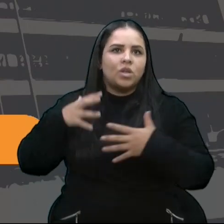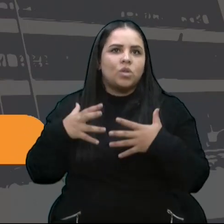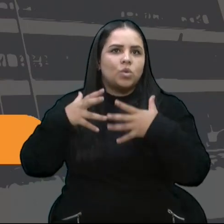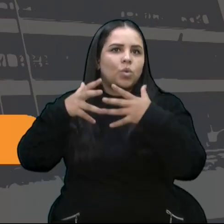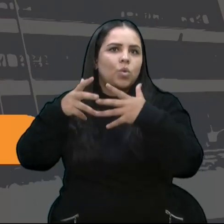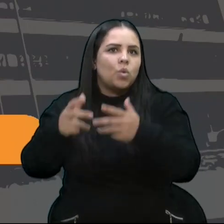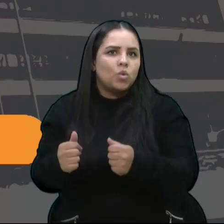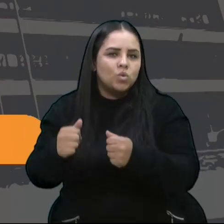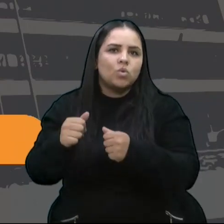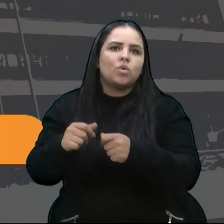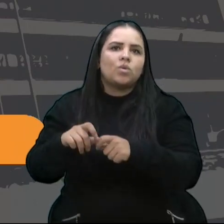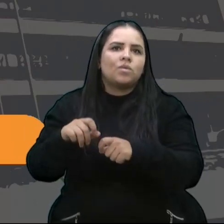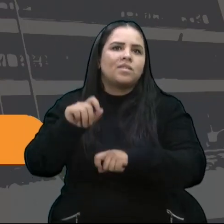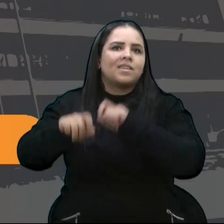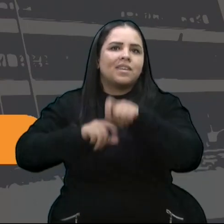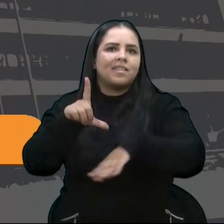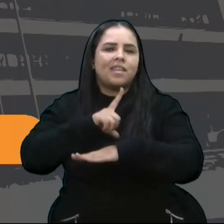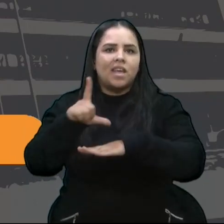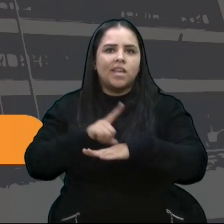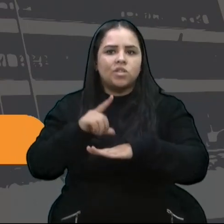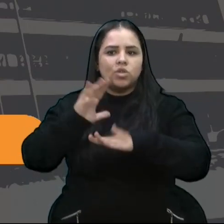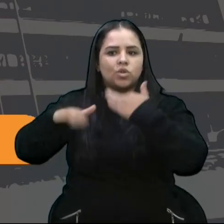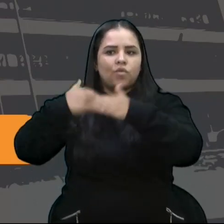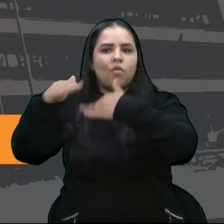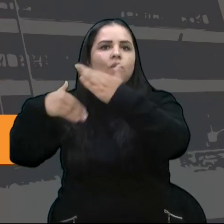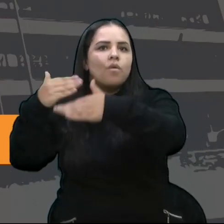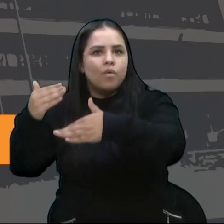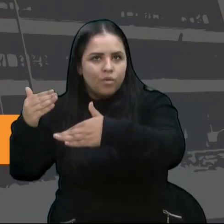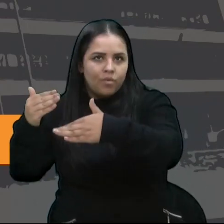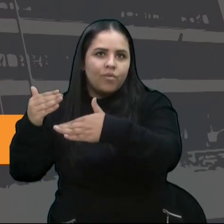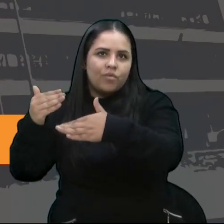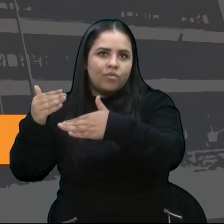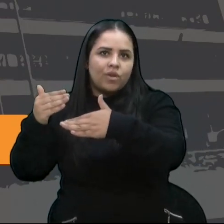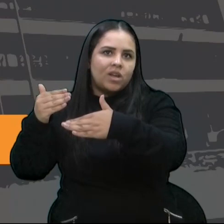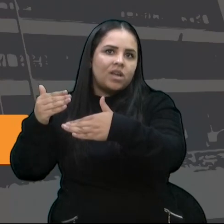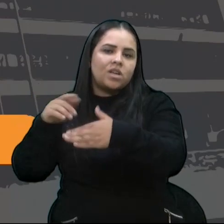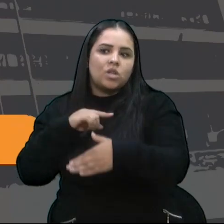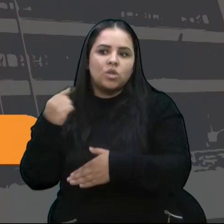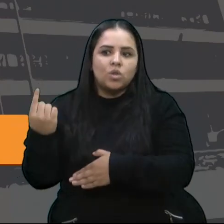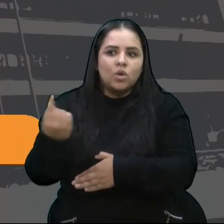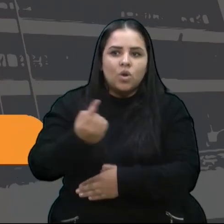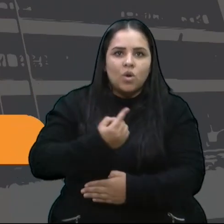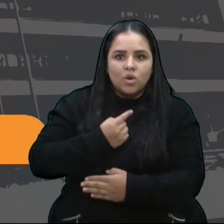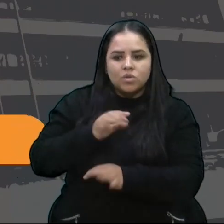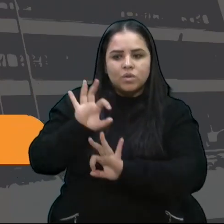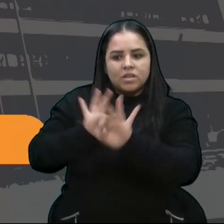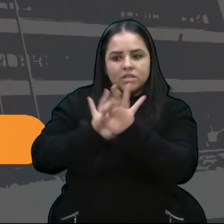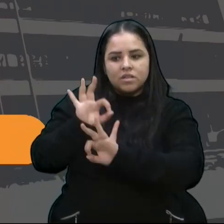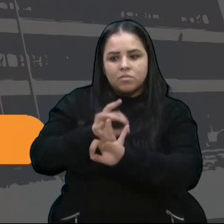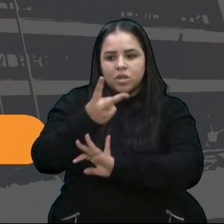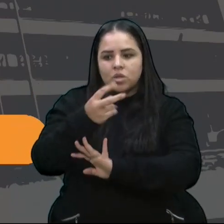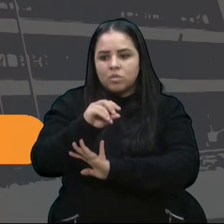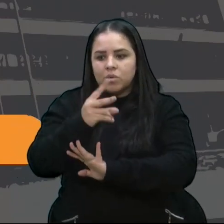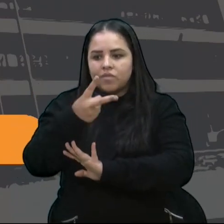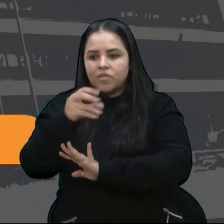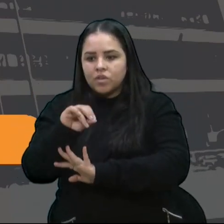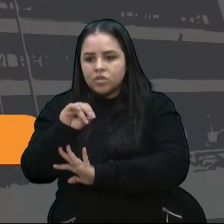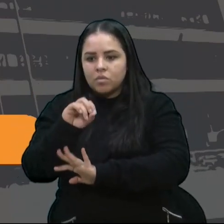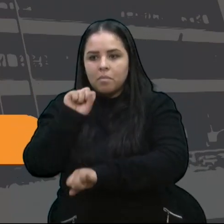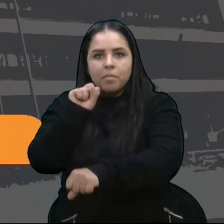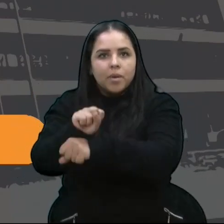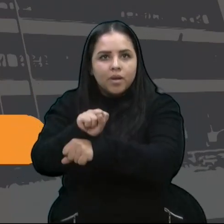as possibilidades de crescimento que a gente estava já escalonando para 2020 paralisaram.